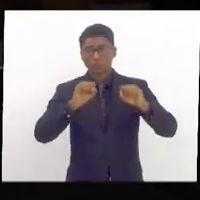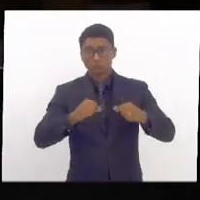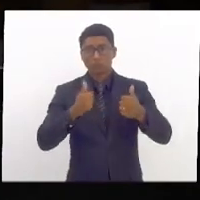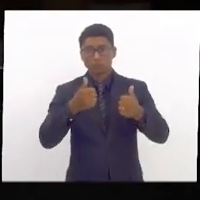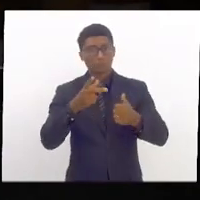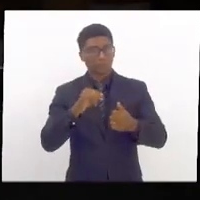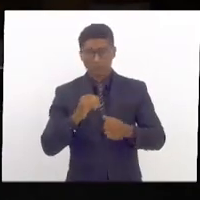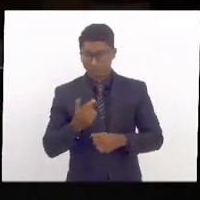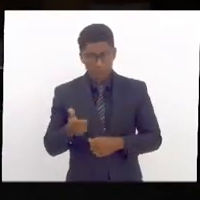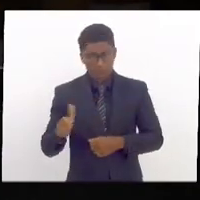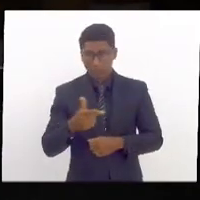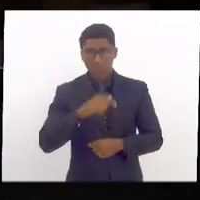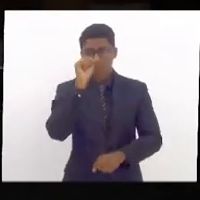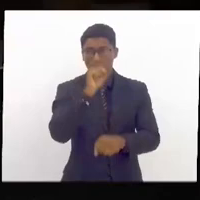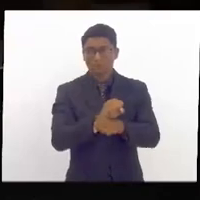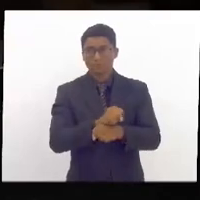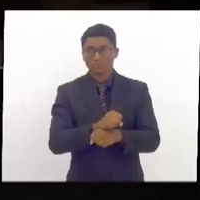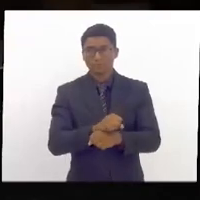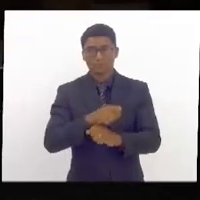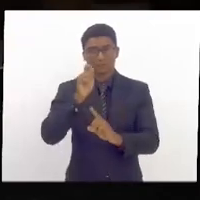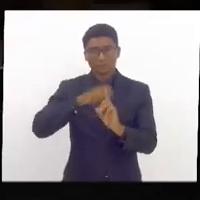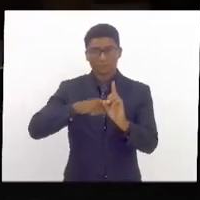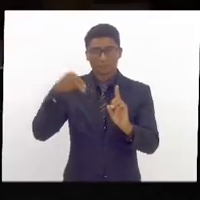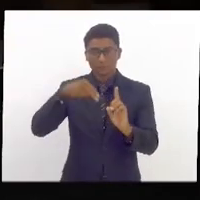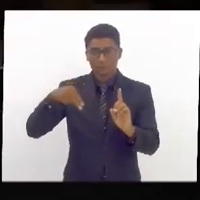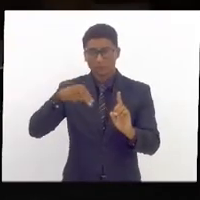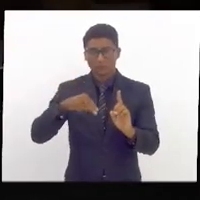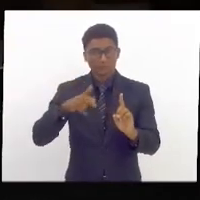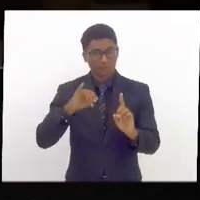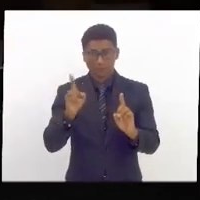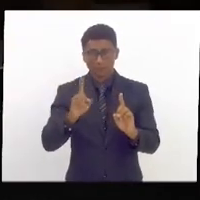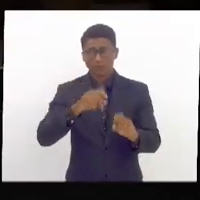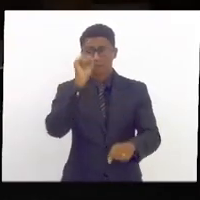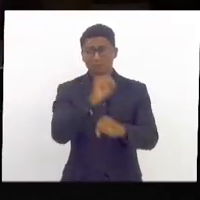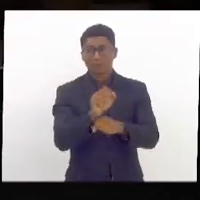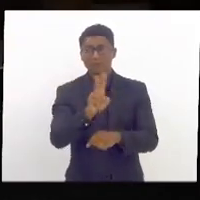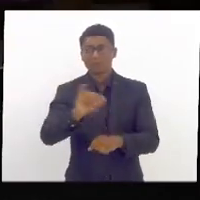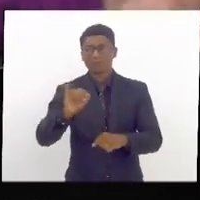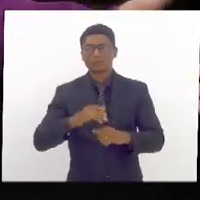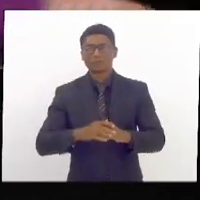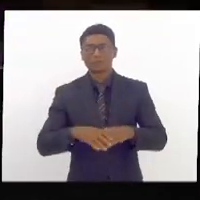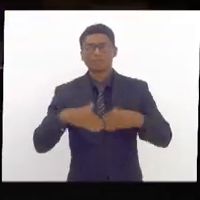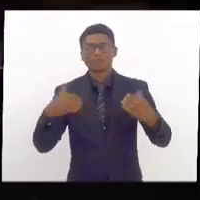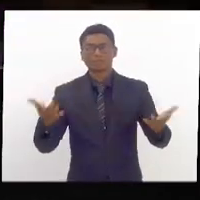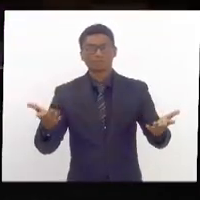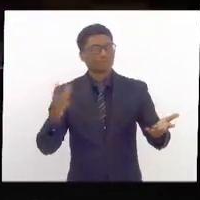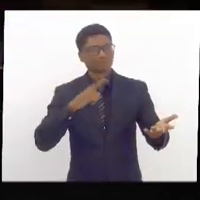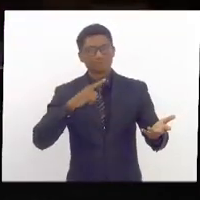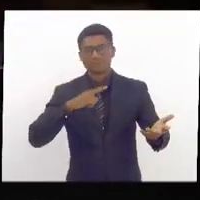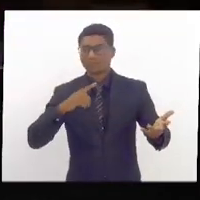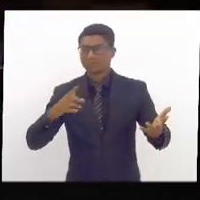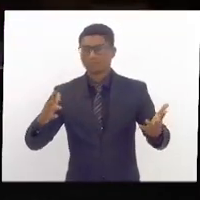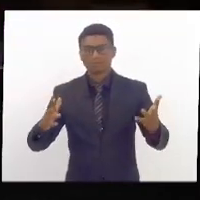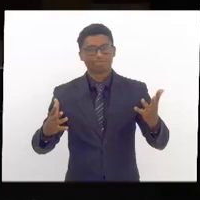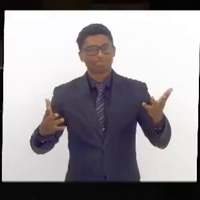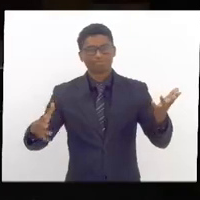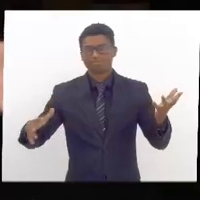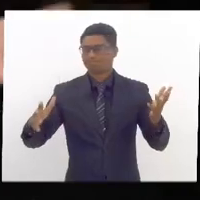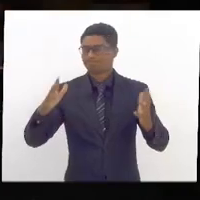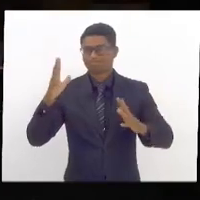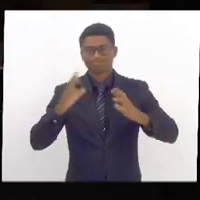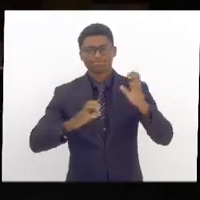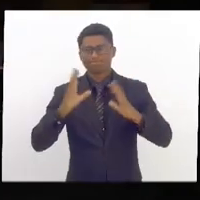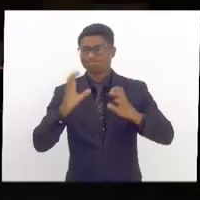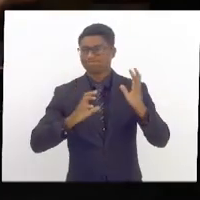não tiver, para. E tem até novembro, senão vamos parar. E aí, criou aquela combustão na sociedade como um